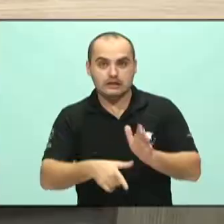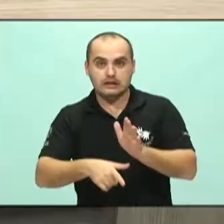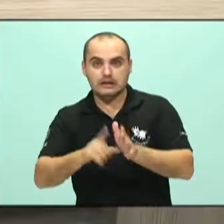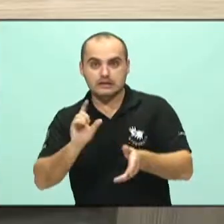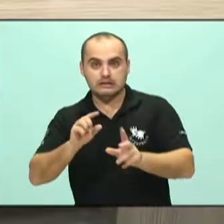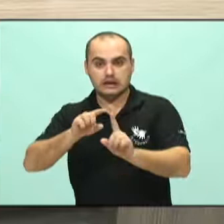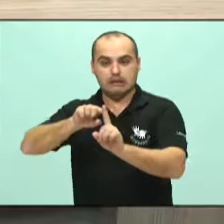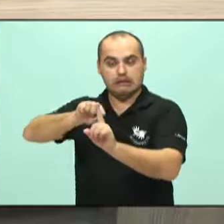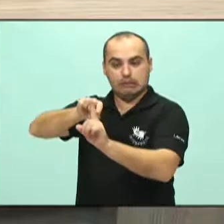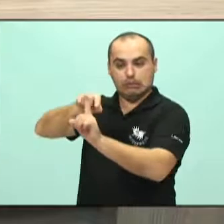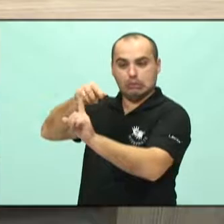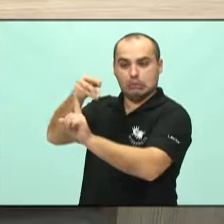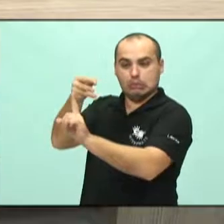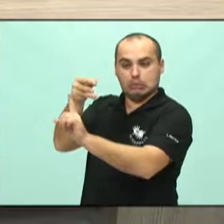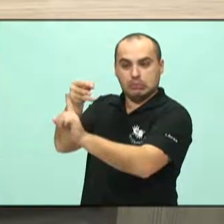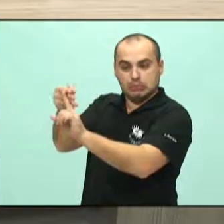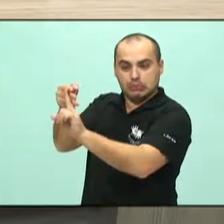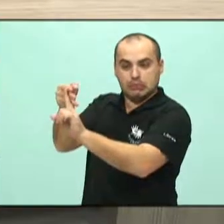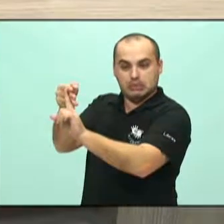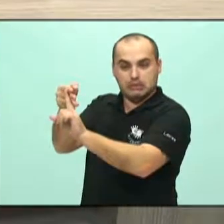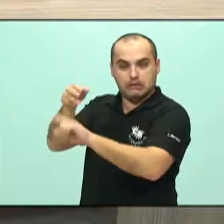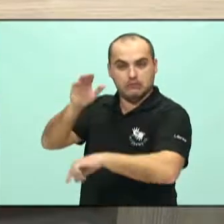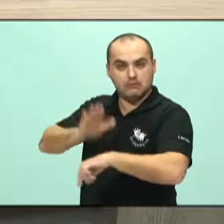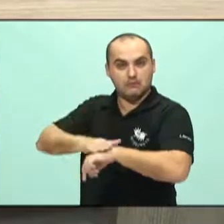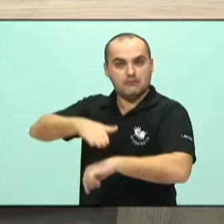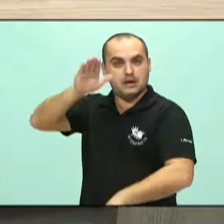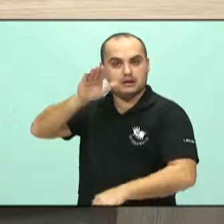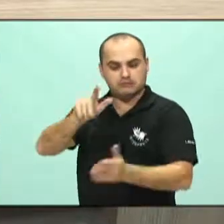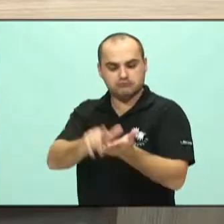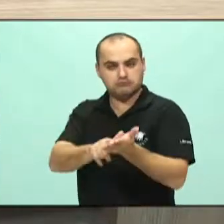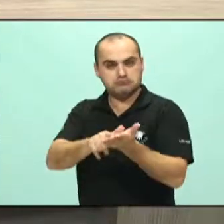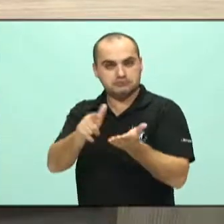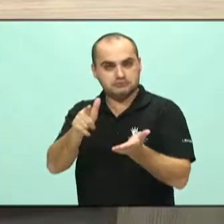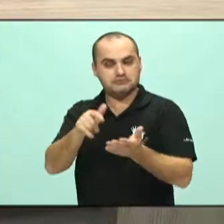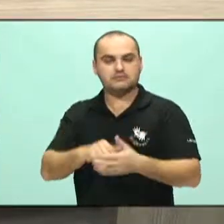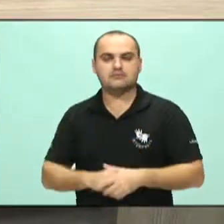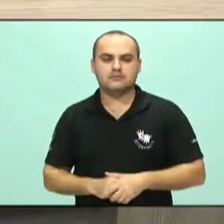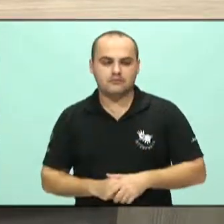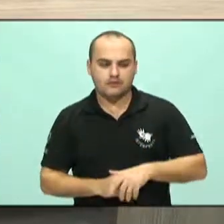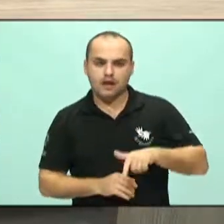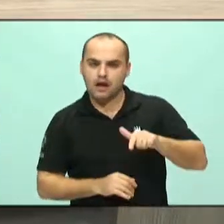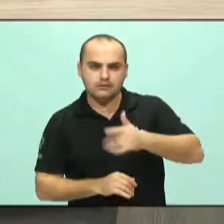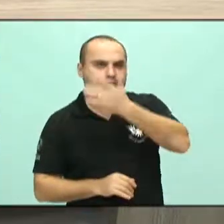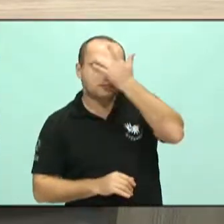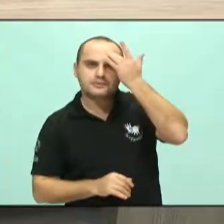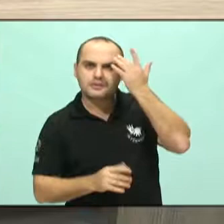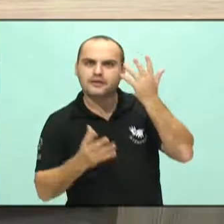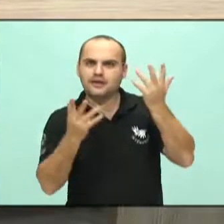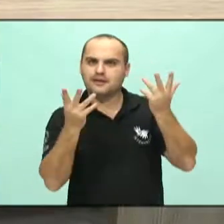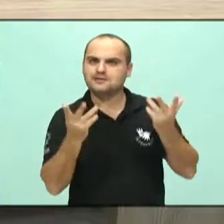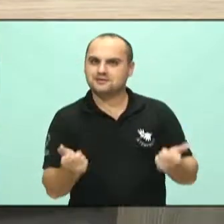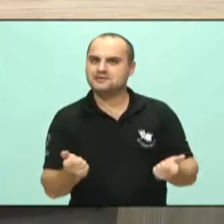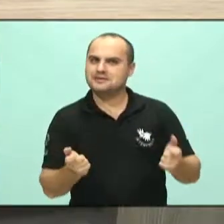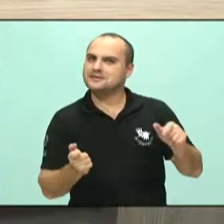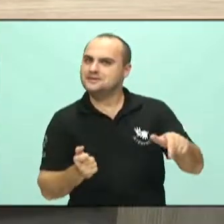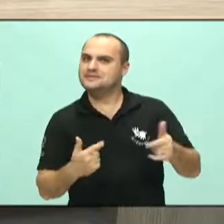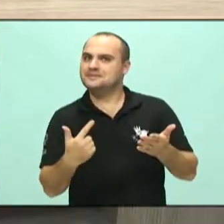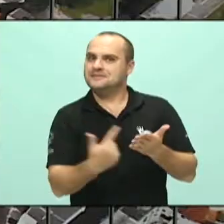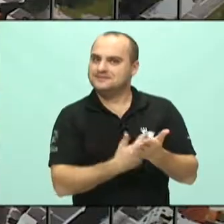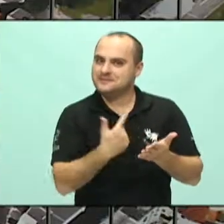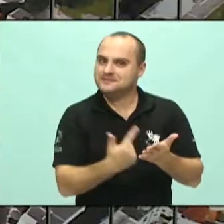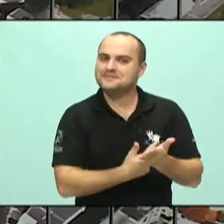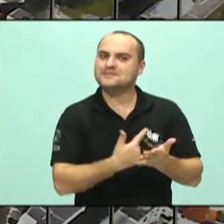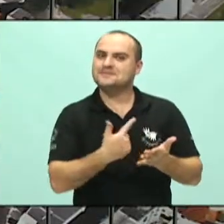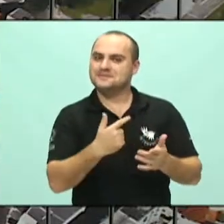primeira edição. É uma obra que teve muito boa aceitação no mercado, né, no